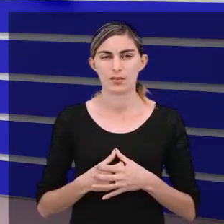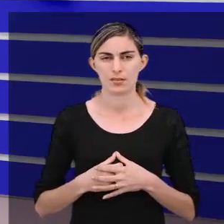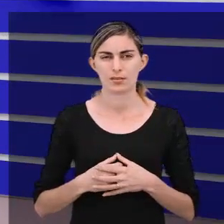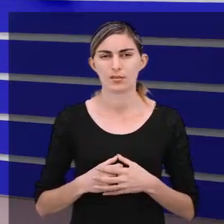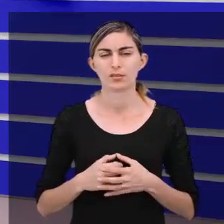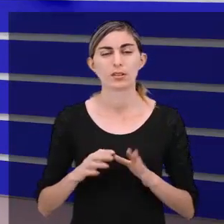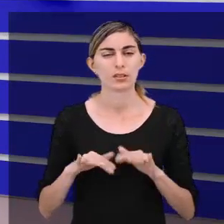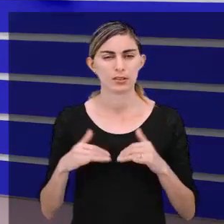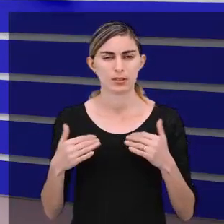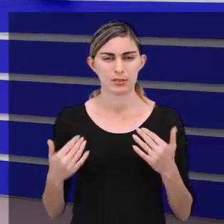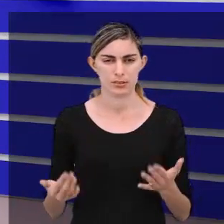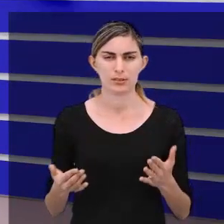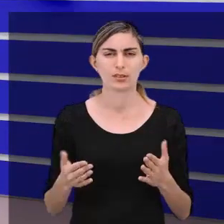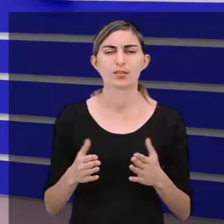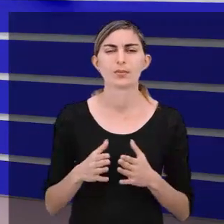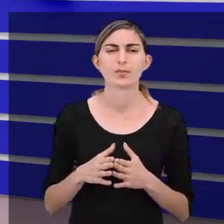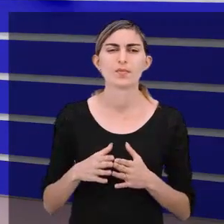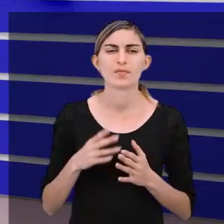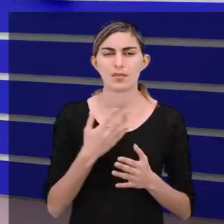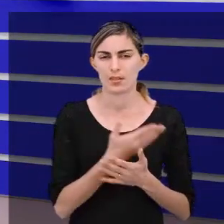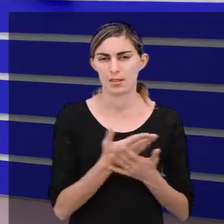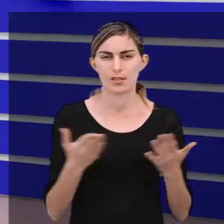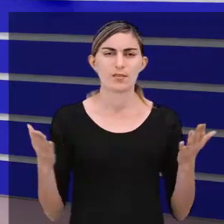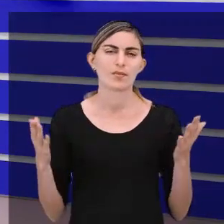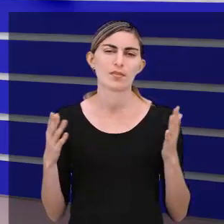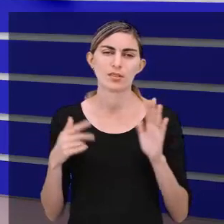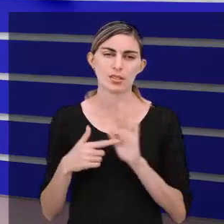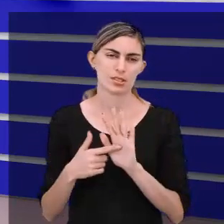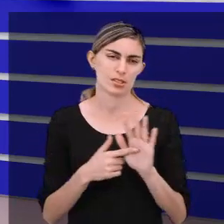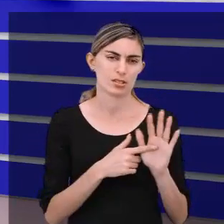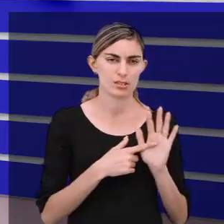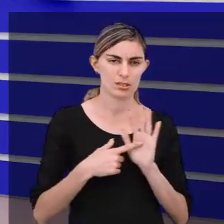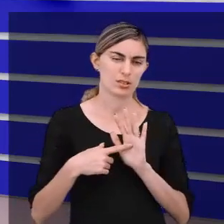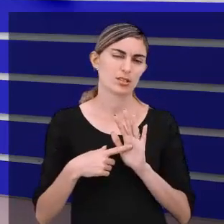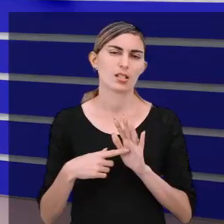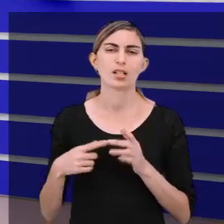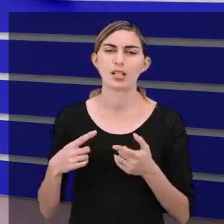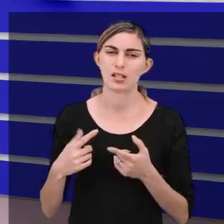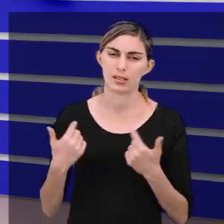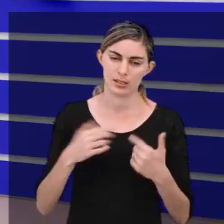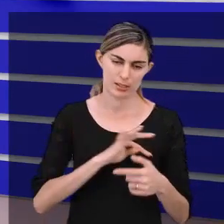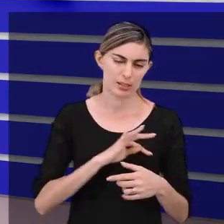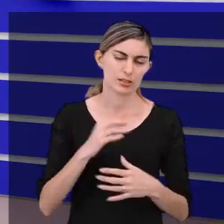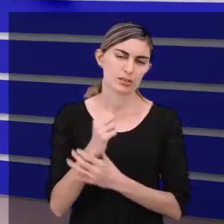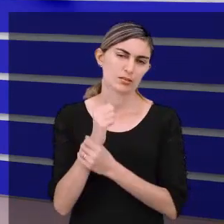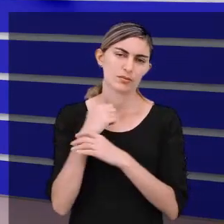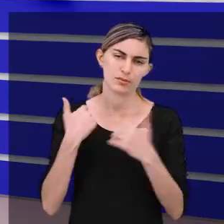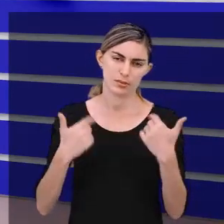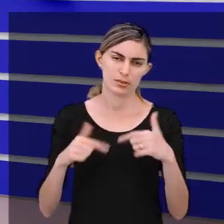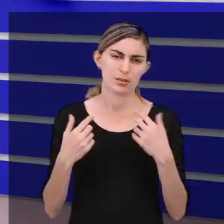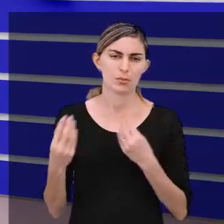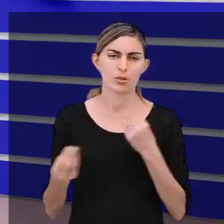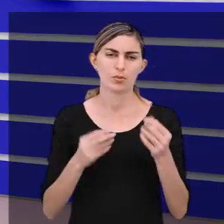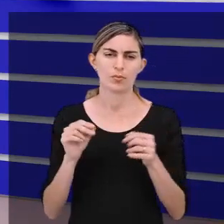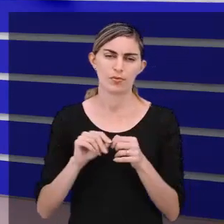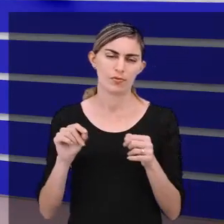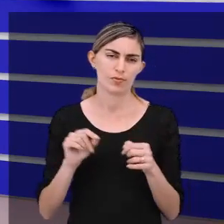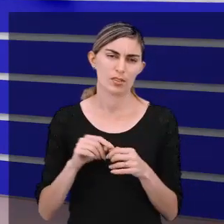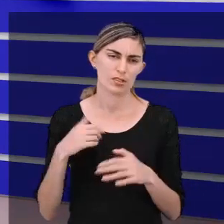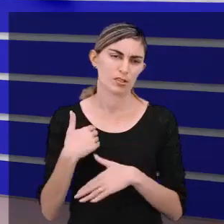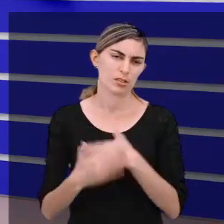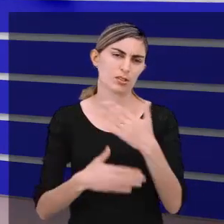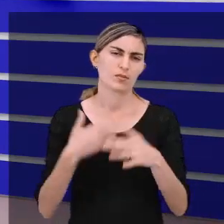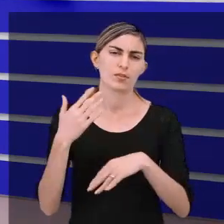todo. Então é isso, Ana, né? Já que você mencionou agora a questão do técnico de segurança do trabalho, como é que ele pode fazer para desenvolver